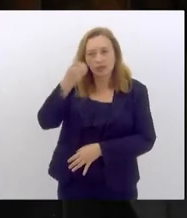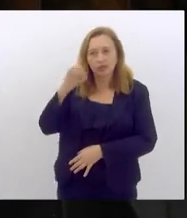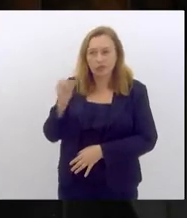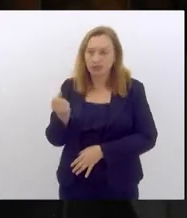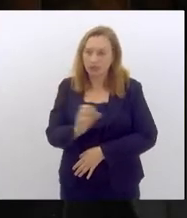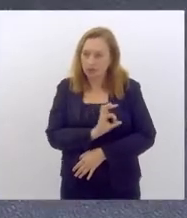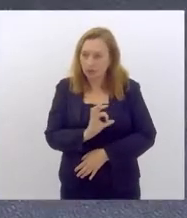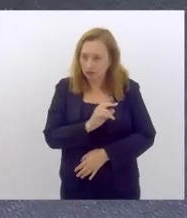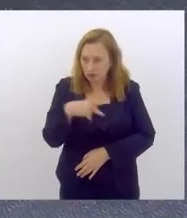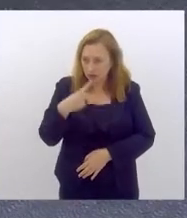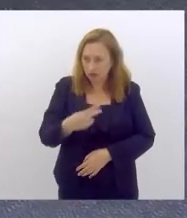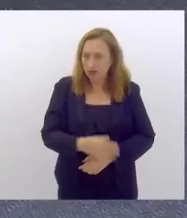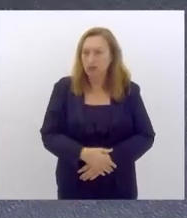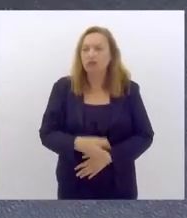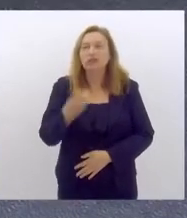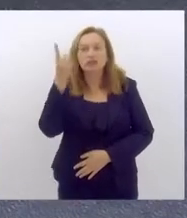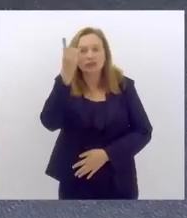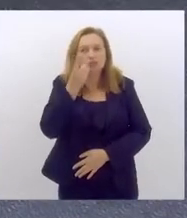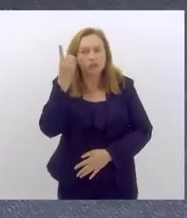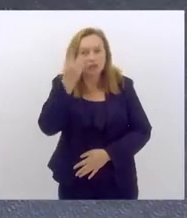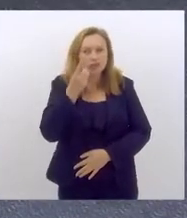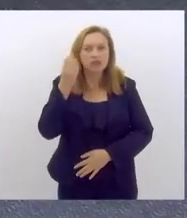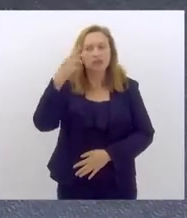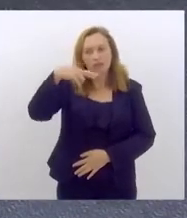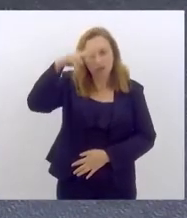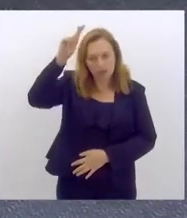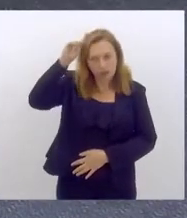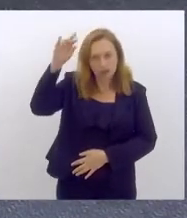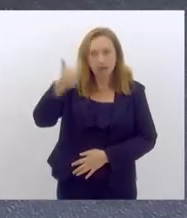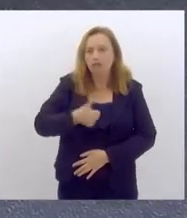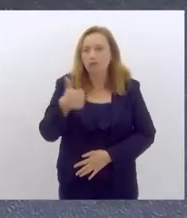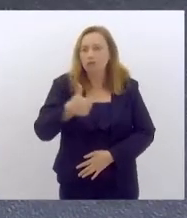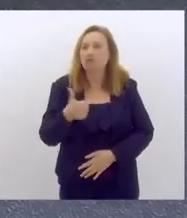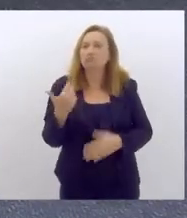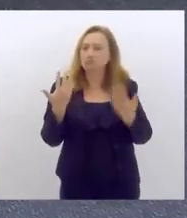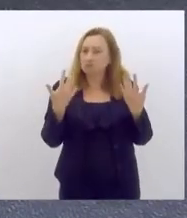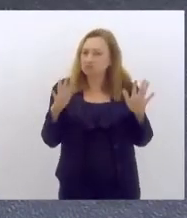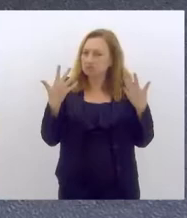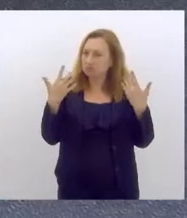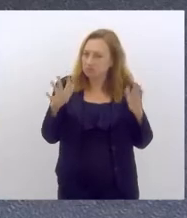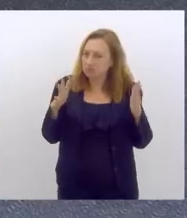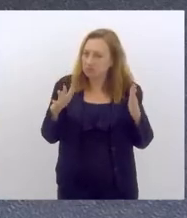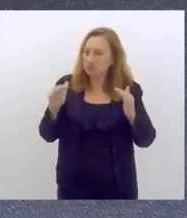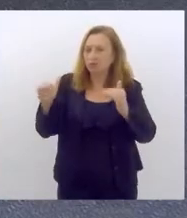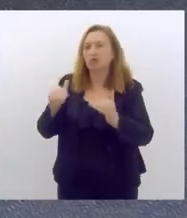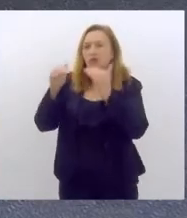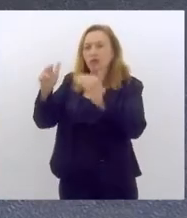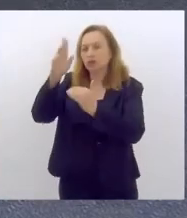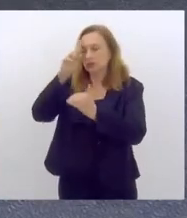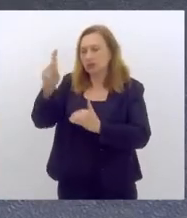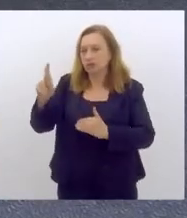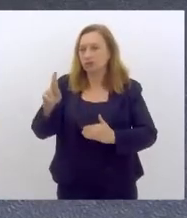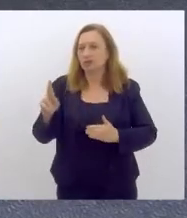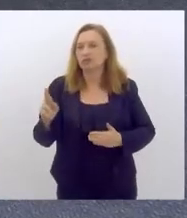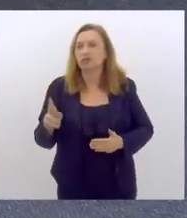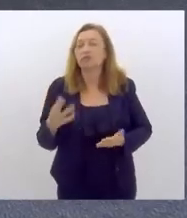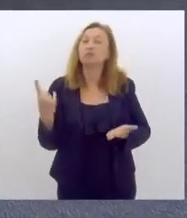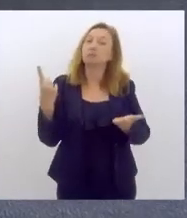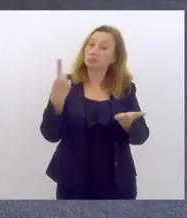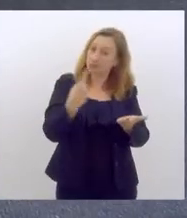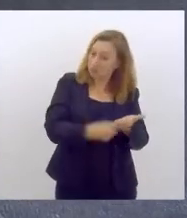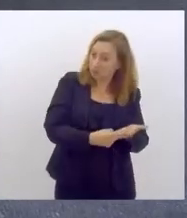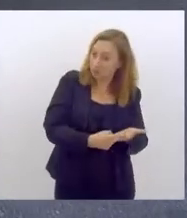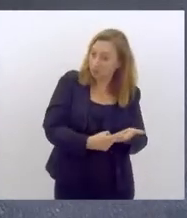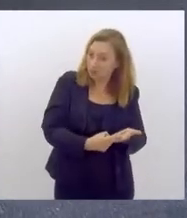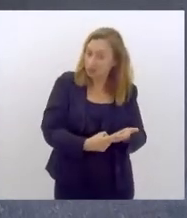parte. Deputado Renan Ferreirinha, primeiro saudar a Vossa Excelência, que é